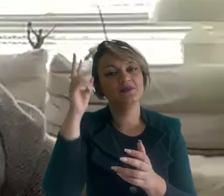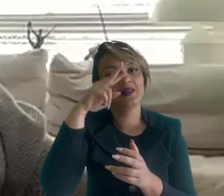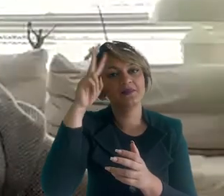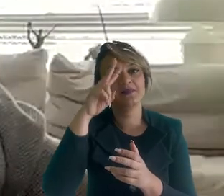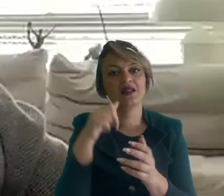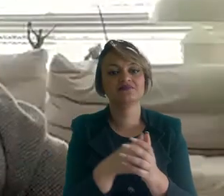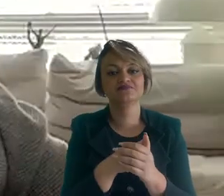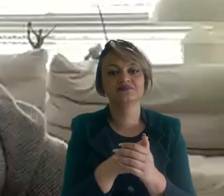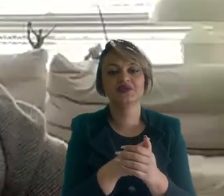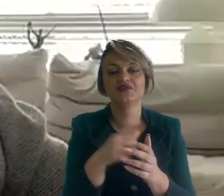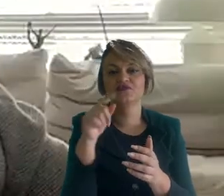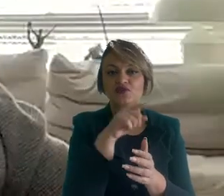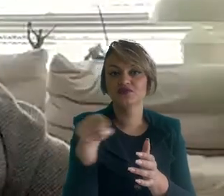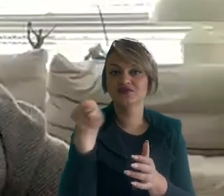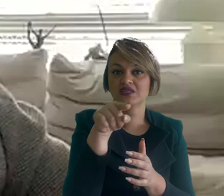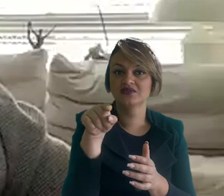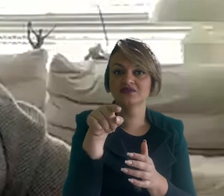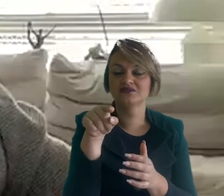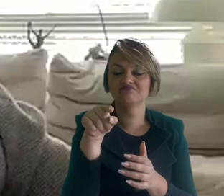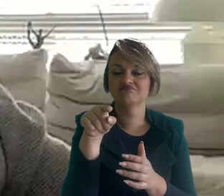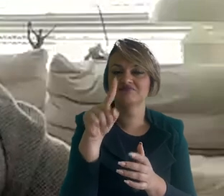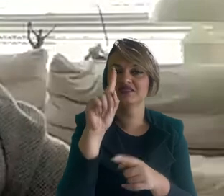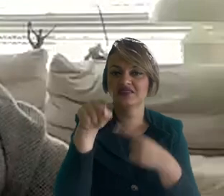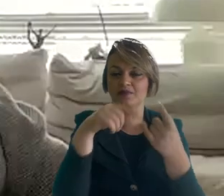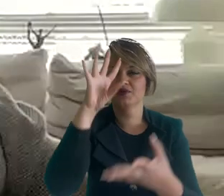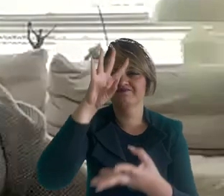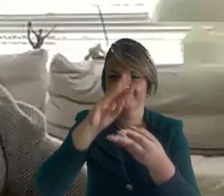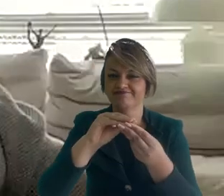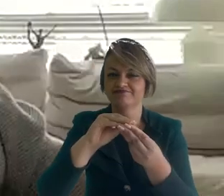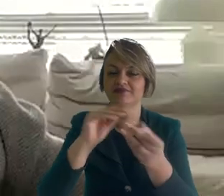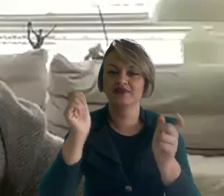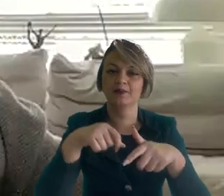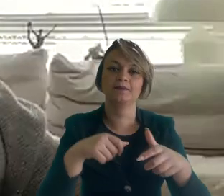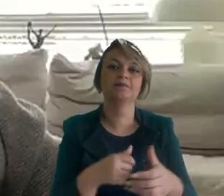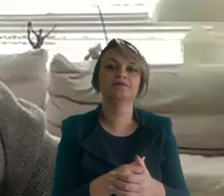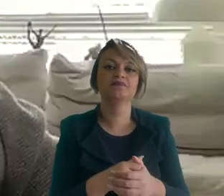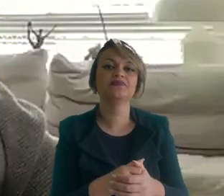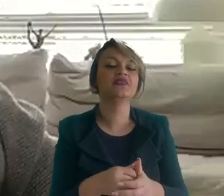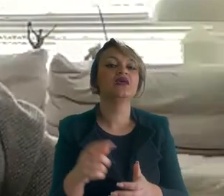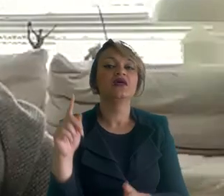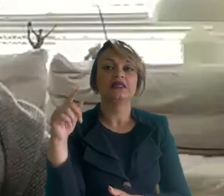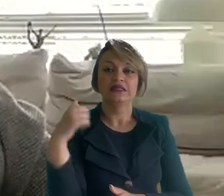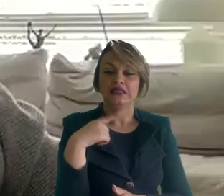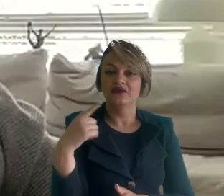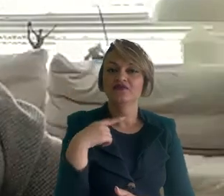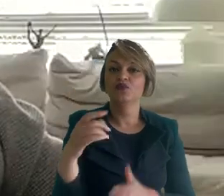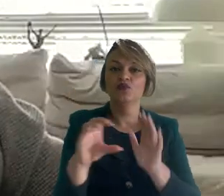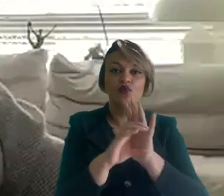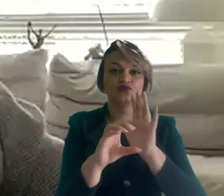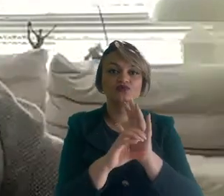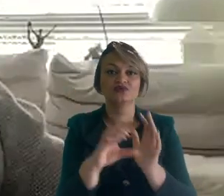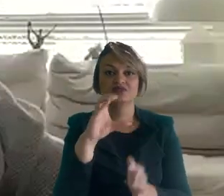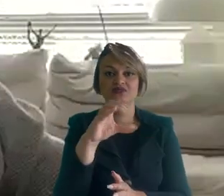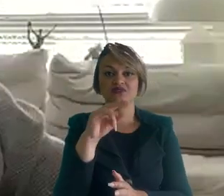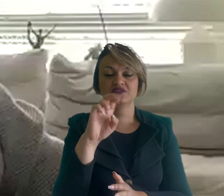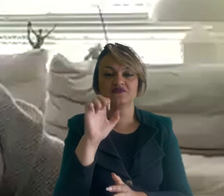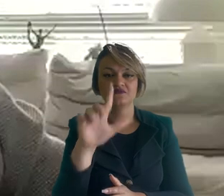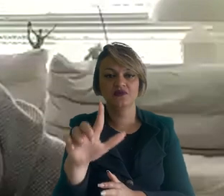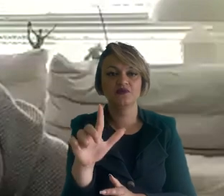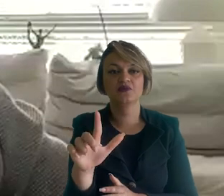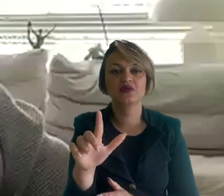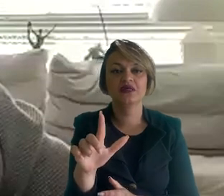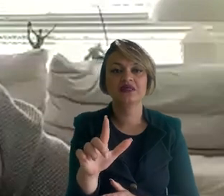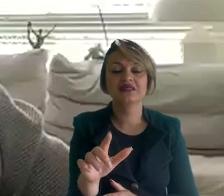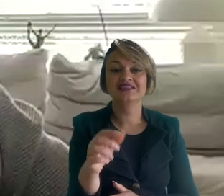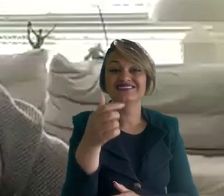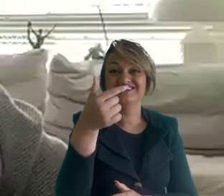os senhores sozinhos vão chegar as suas conclusões nós tivemos um código civil que veio